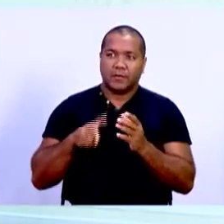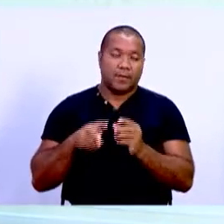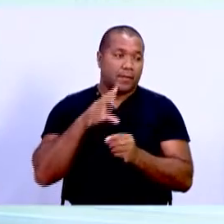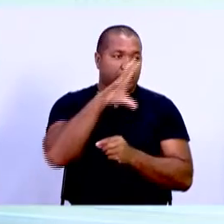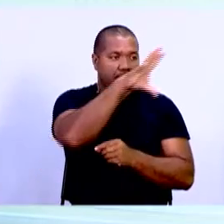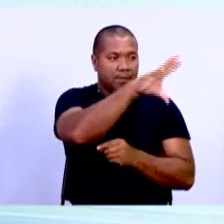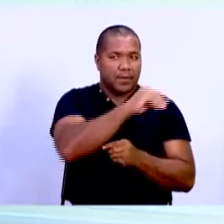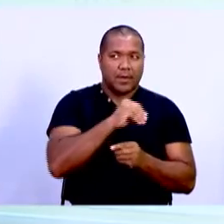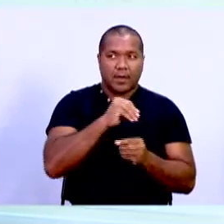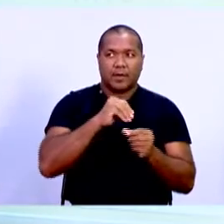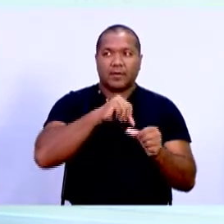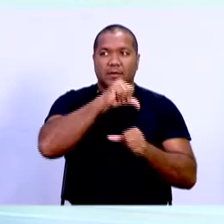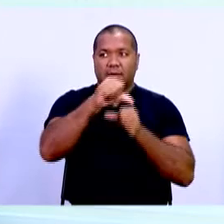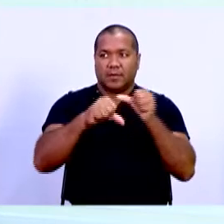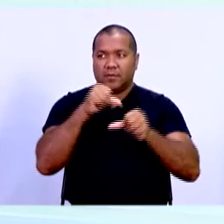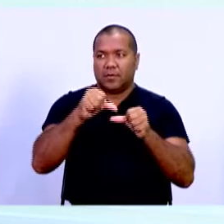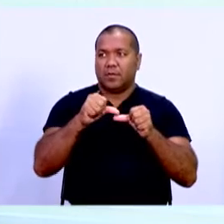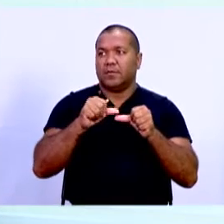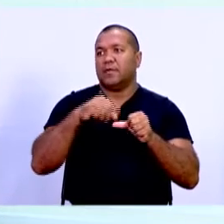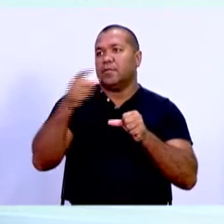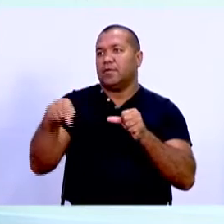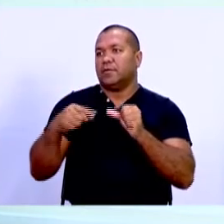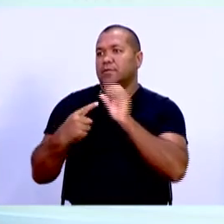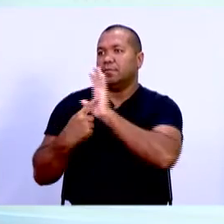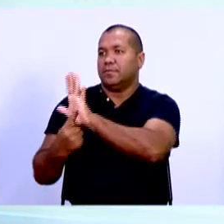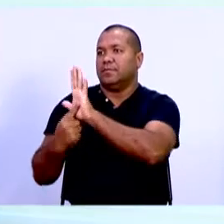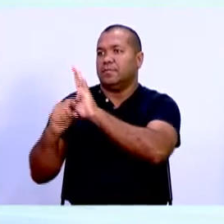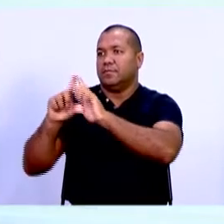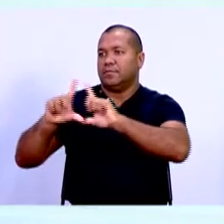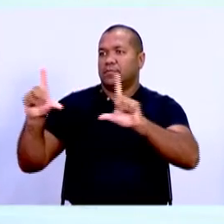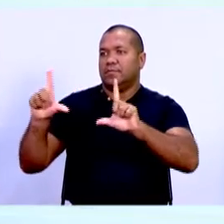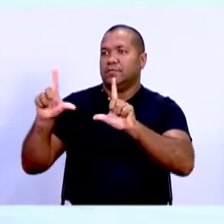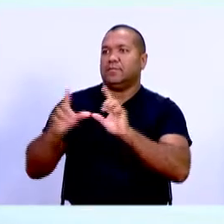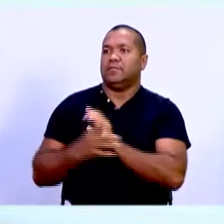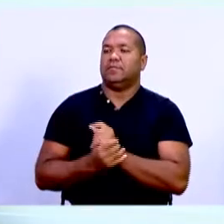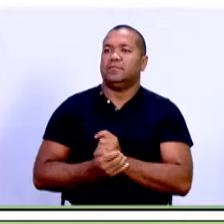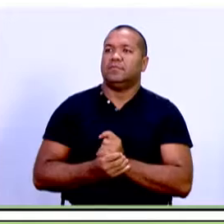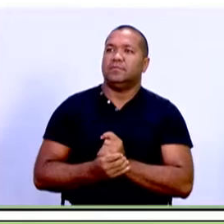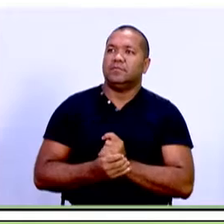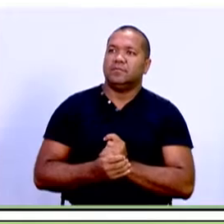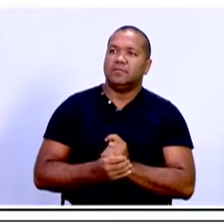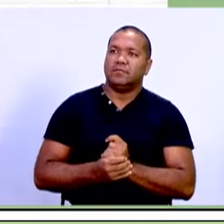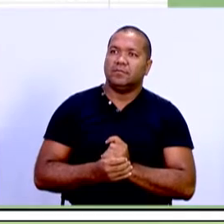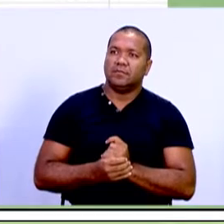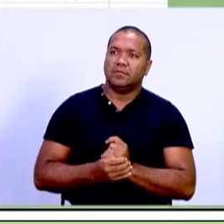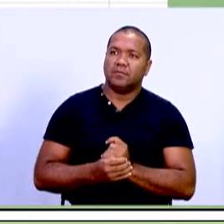lugar, transforma e depois carrega no seu armazém de dados.